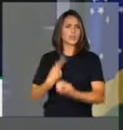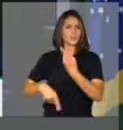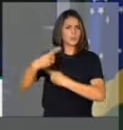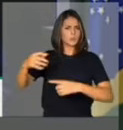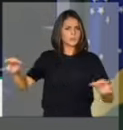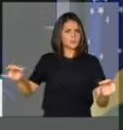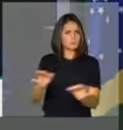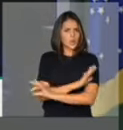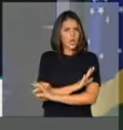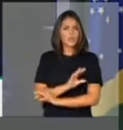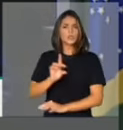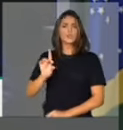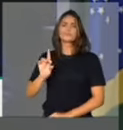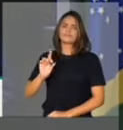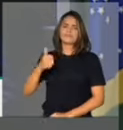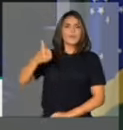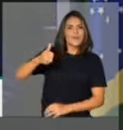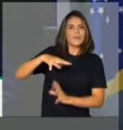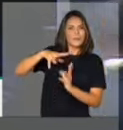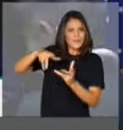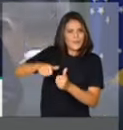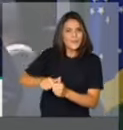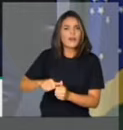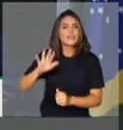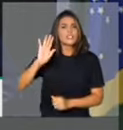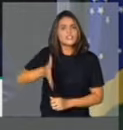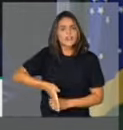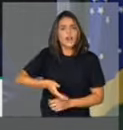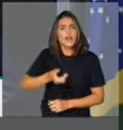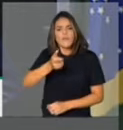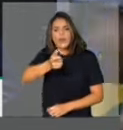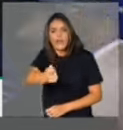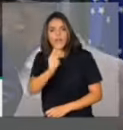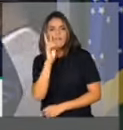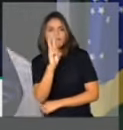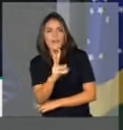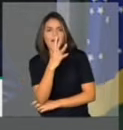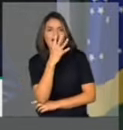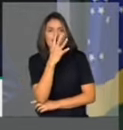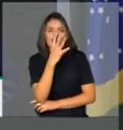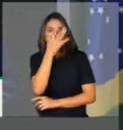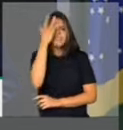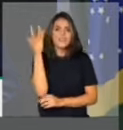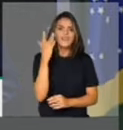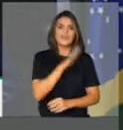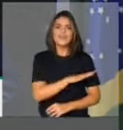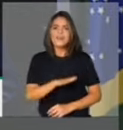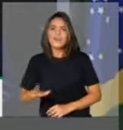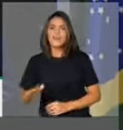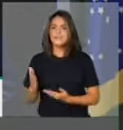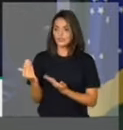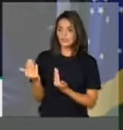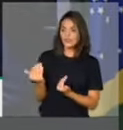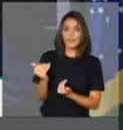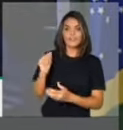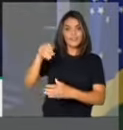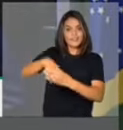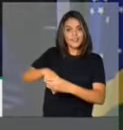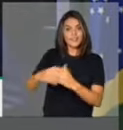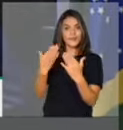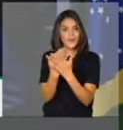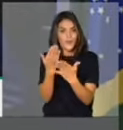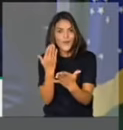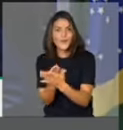um filme, vê a criança ou adolescente praticando esporte na escola, a gente não tem aqui no nosso país. Nós temos